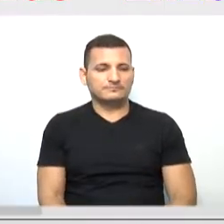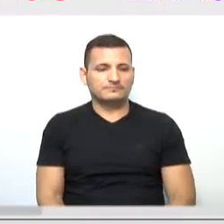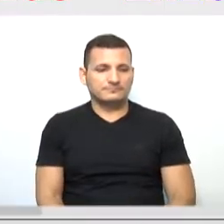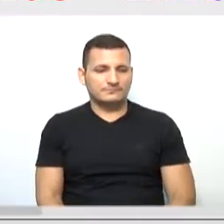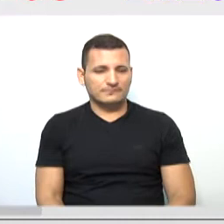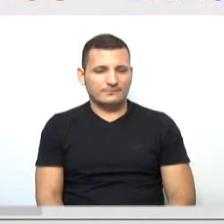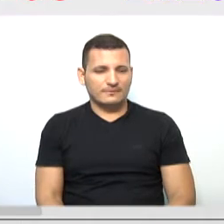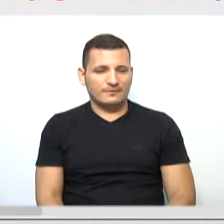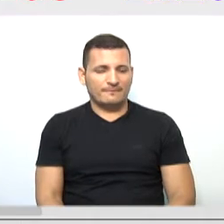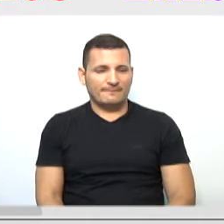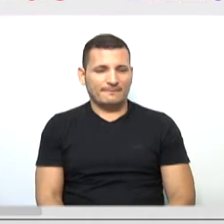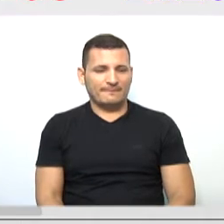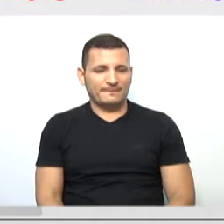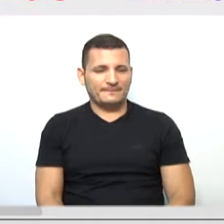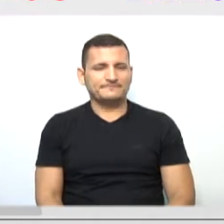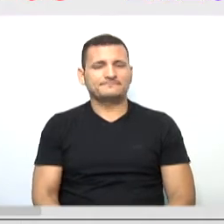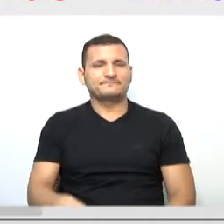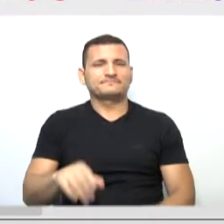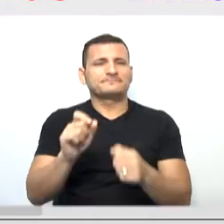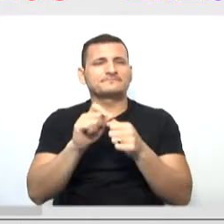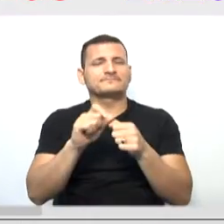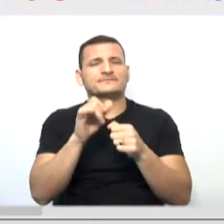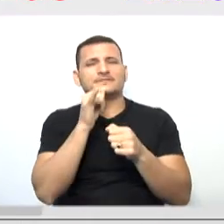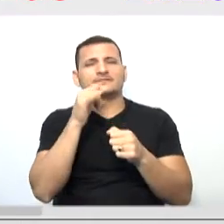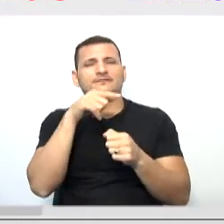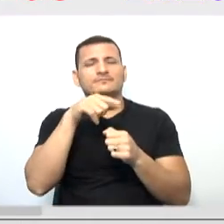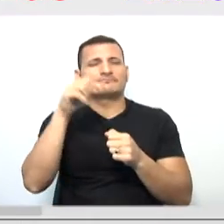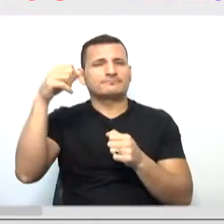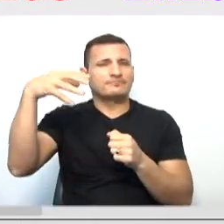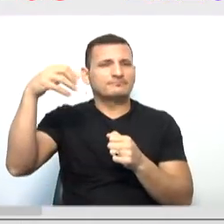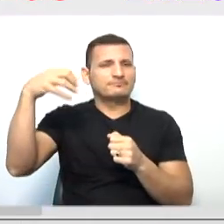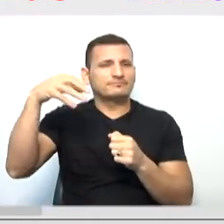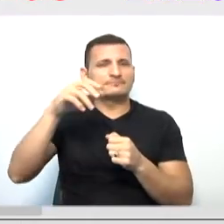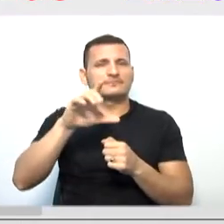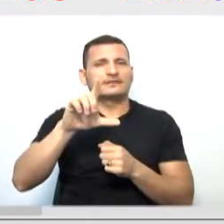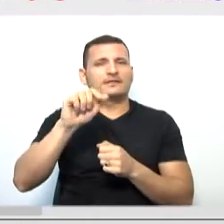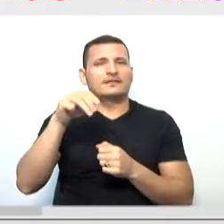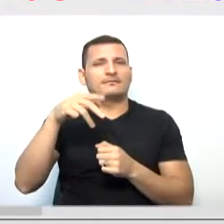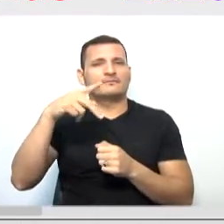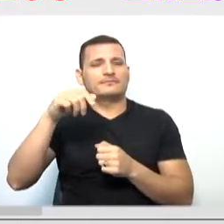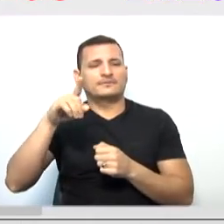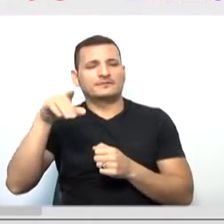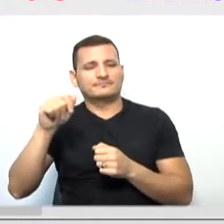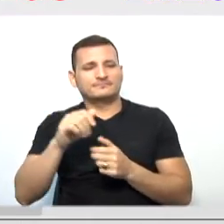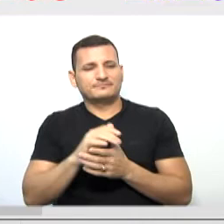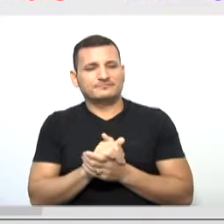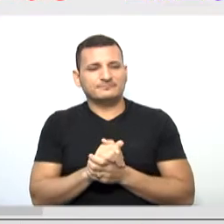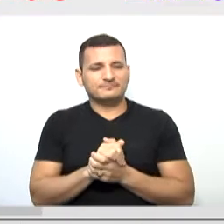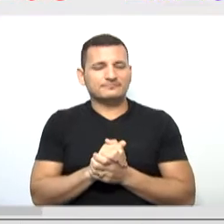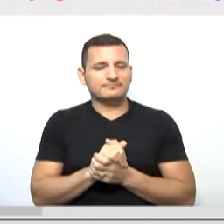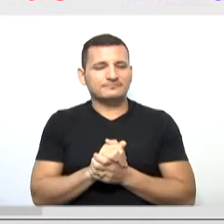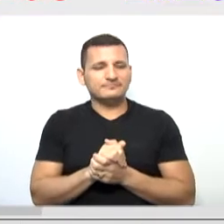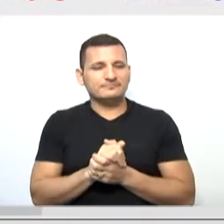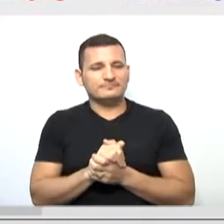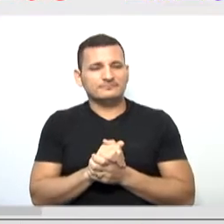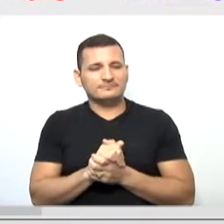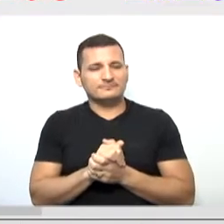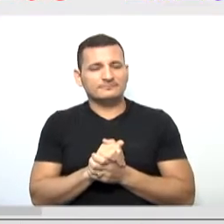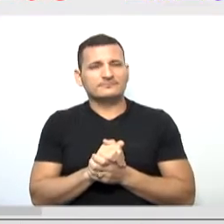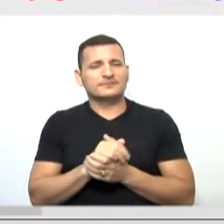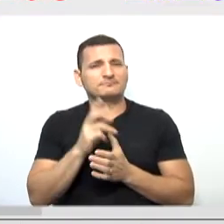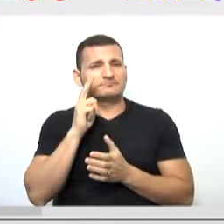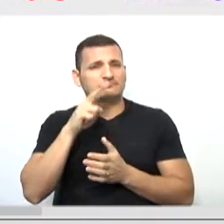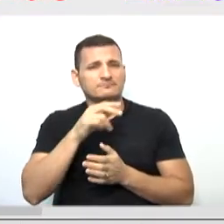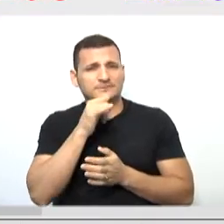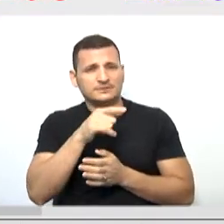Vou fazer o nosso exemplo lá da lâmpada, né, professor? Sim, vamos lá. Professor, antes disso eu queria tirar uma dúvida aqui. Vou apagar isso aqui, tá, gente? Se esses alunos estão realmente